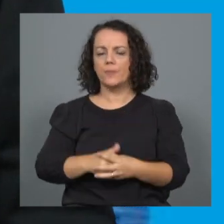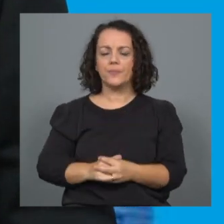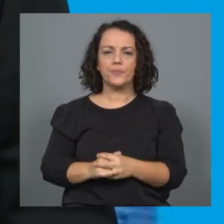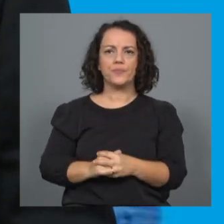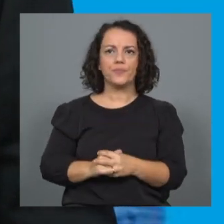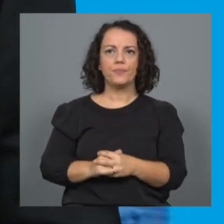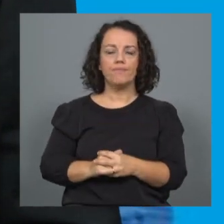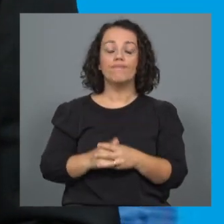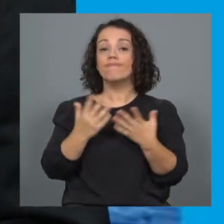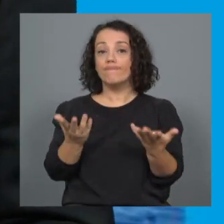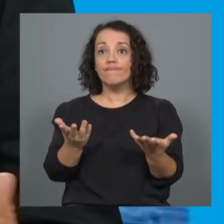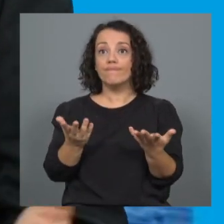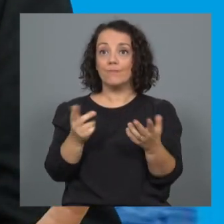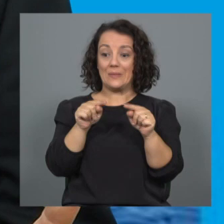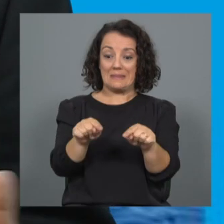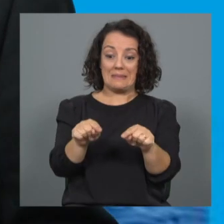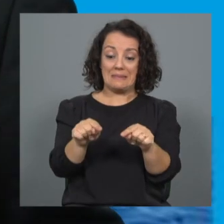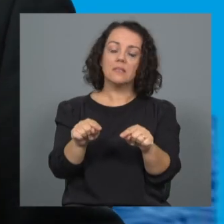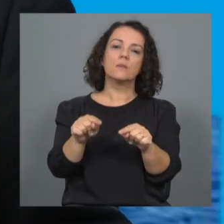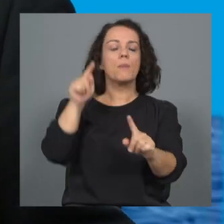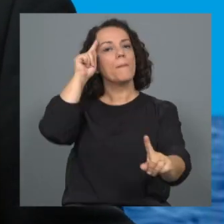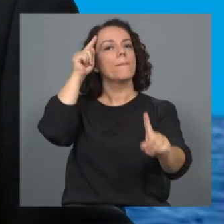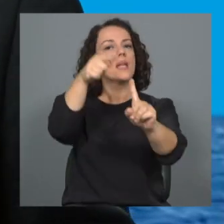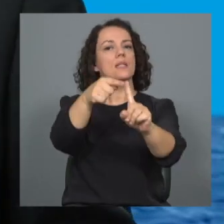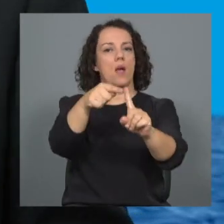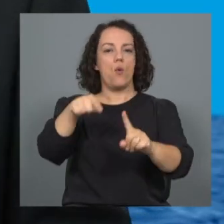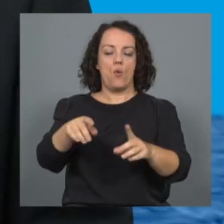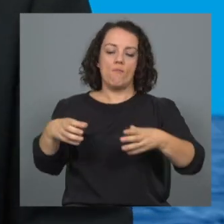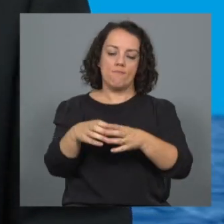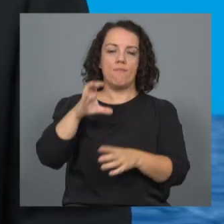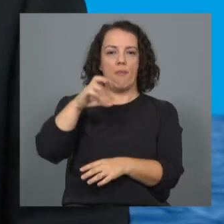E, portanto, essa é uma das missões da CNAL.